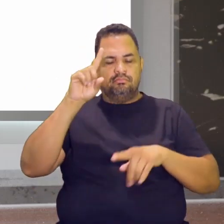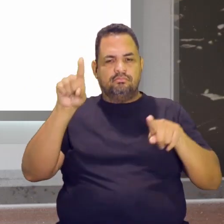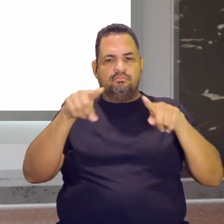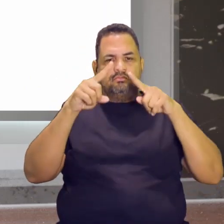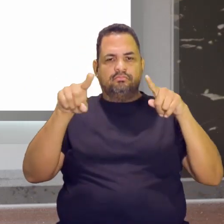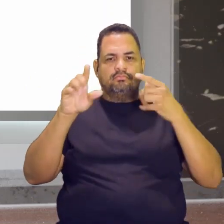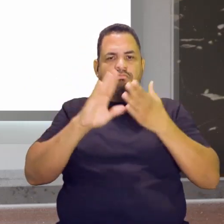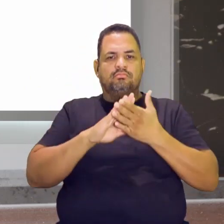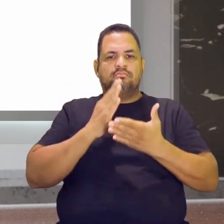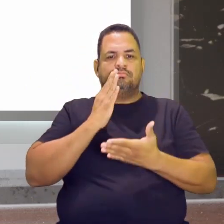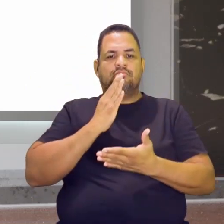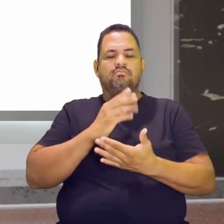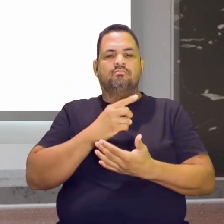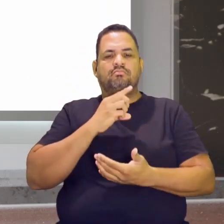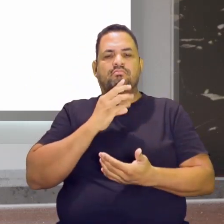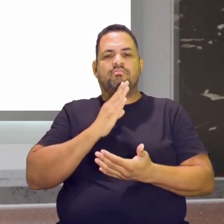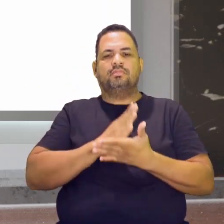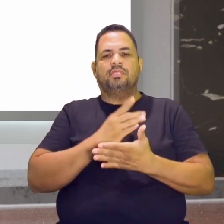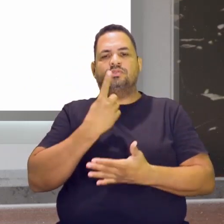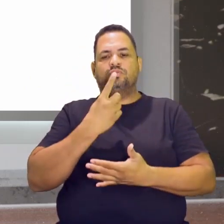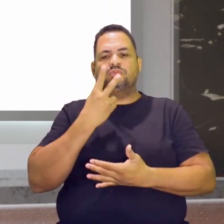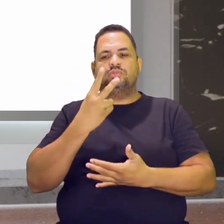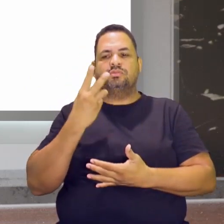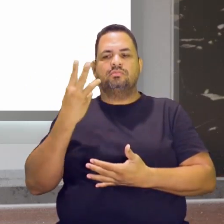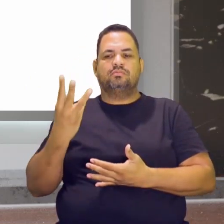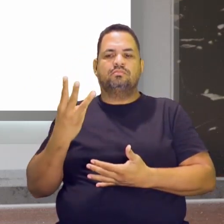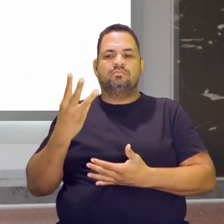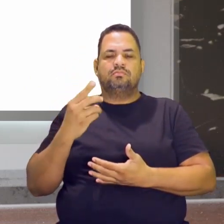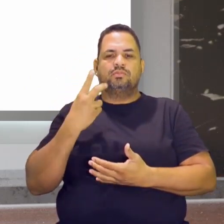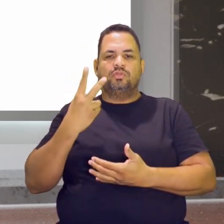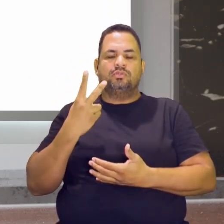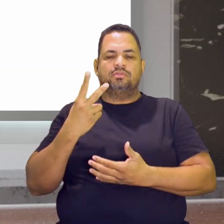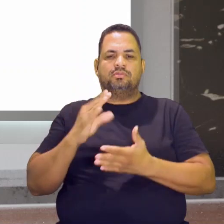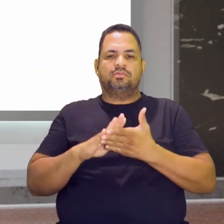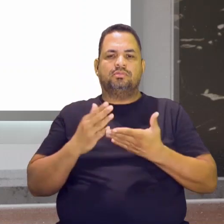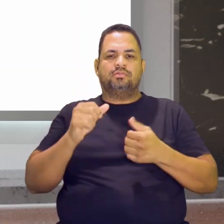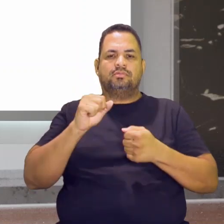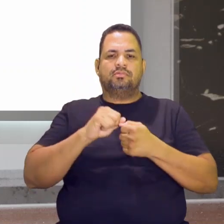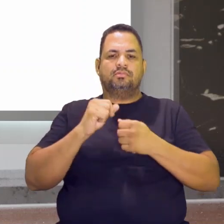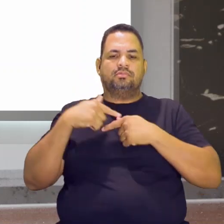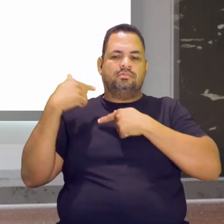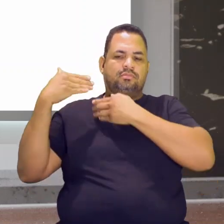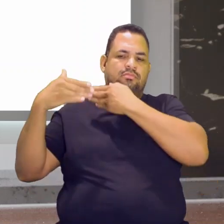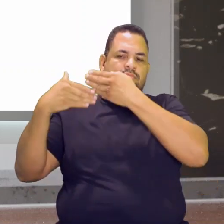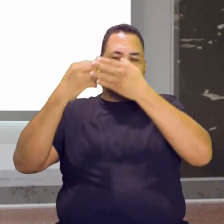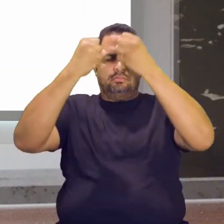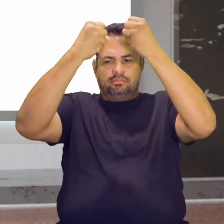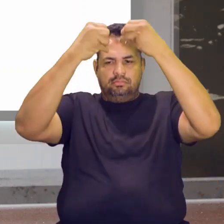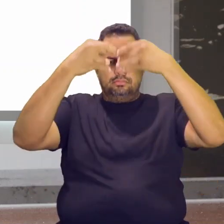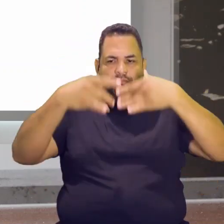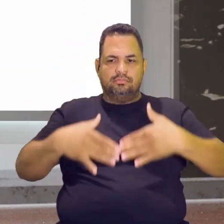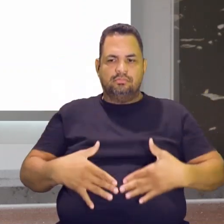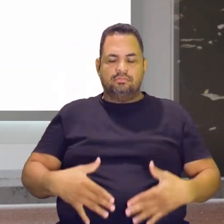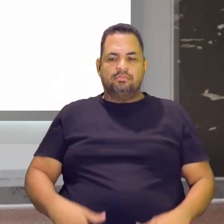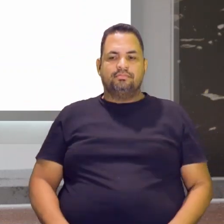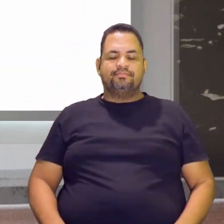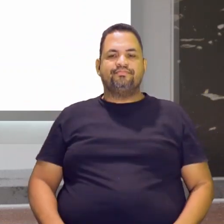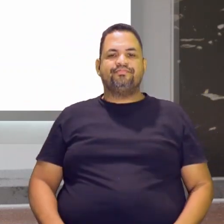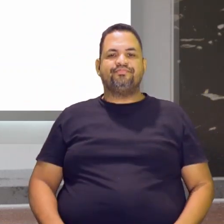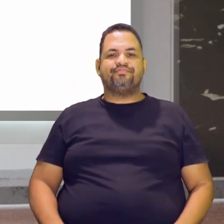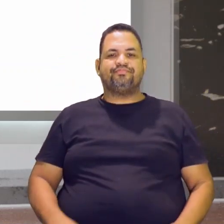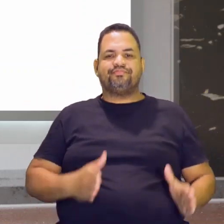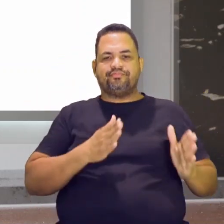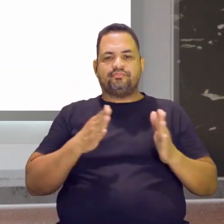música, parte 1, parte 2. Fizemos aí uma longa, né, abordagem